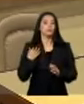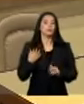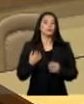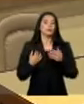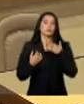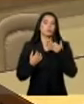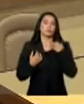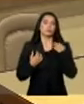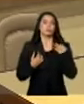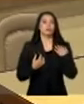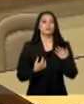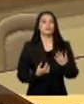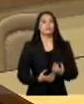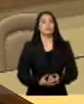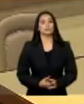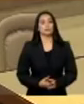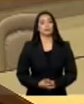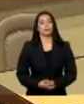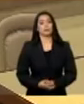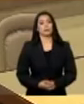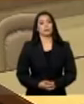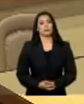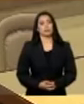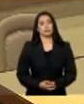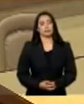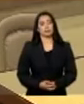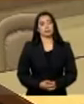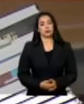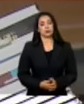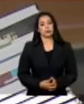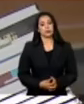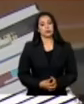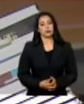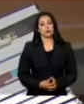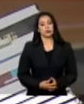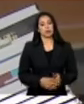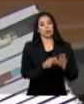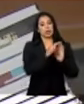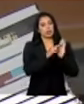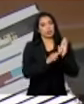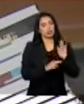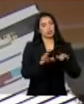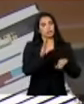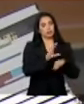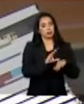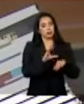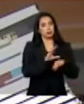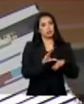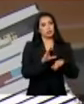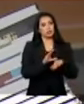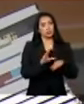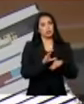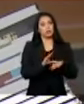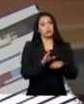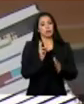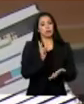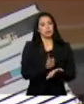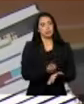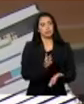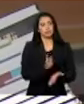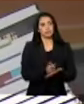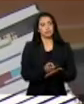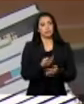Afirma que o preceito reproduz norma constitucional originária, buscando